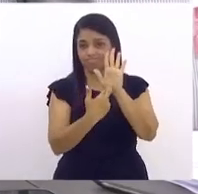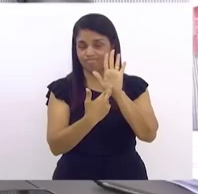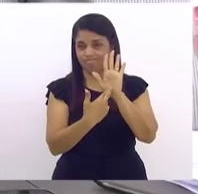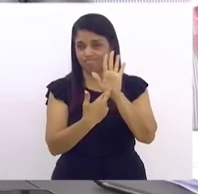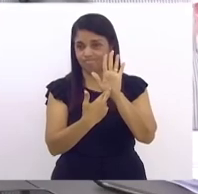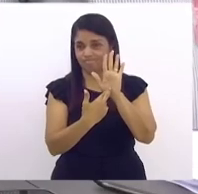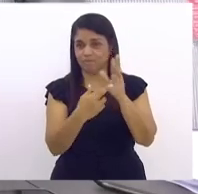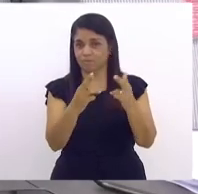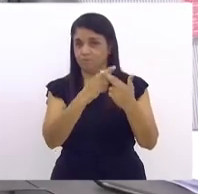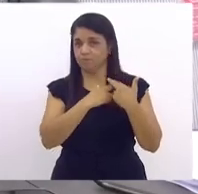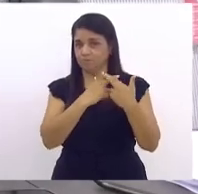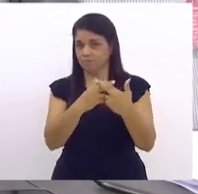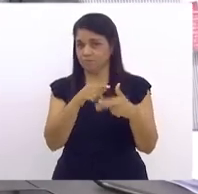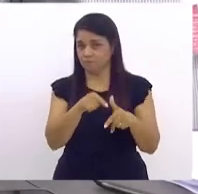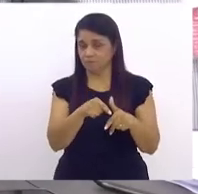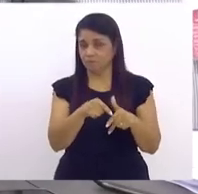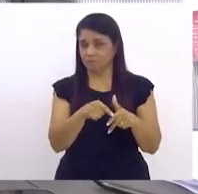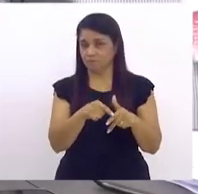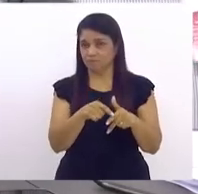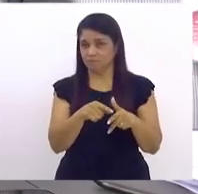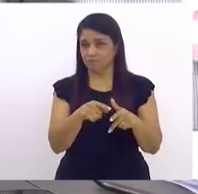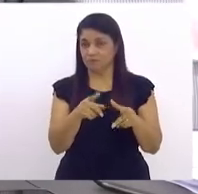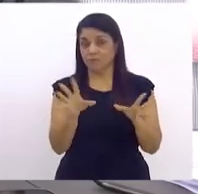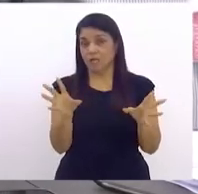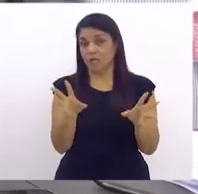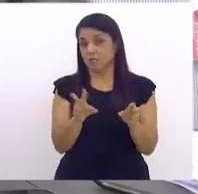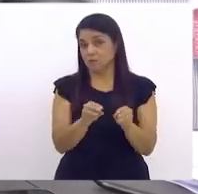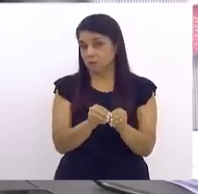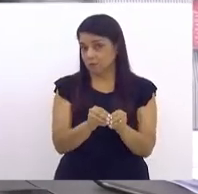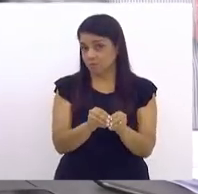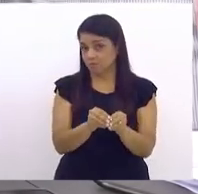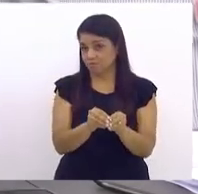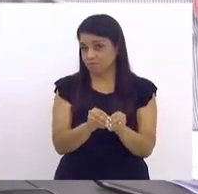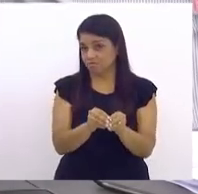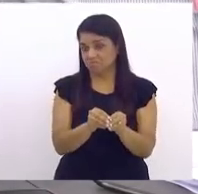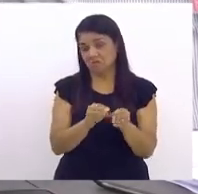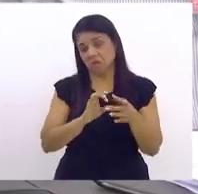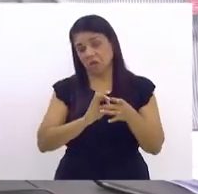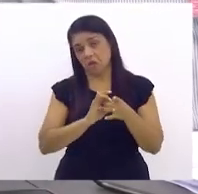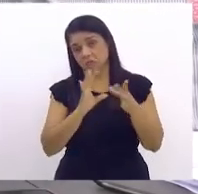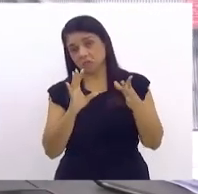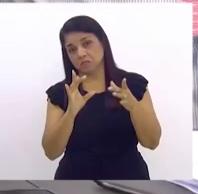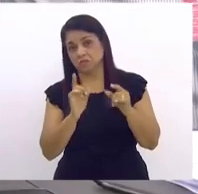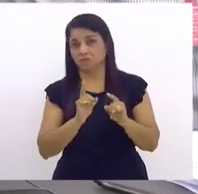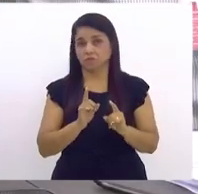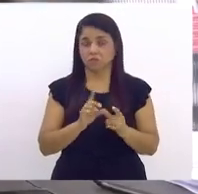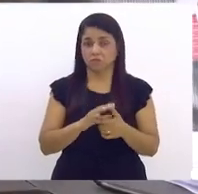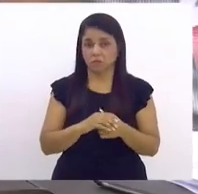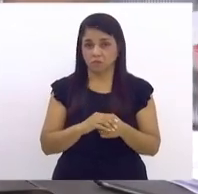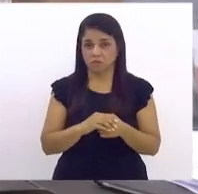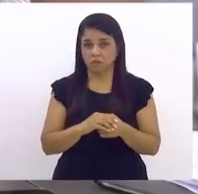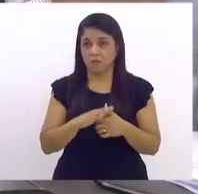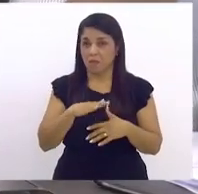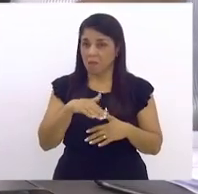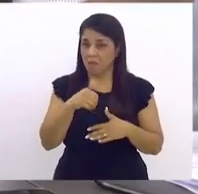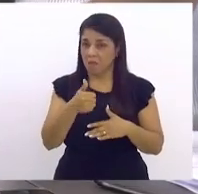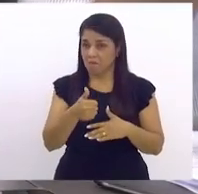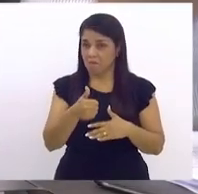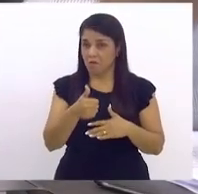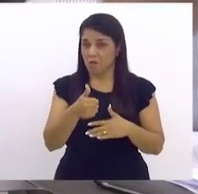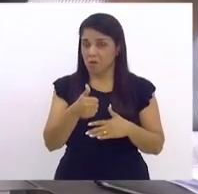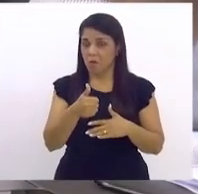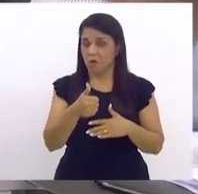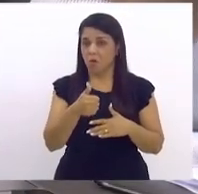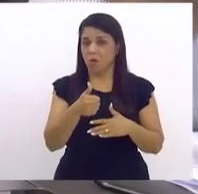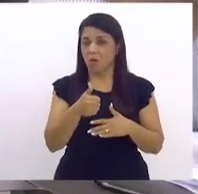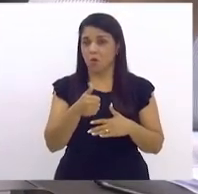porque, em suma, eu não sei se o fato de ser autorizativo, mas seria melhor excluir, porque a gente resolveu